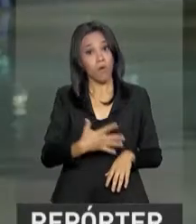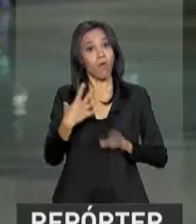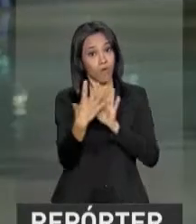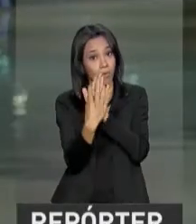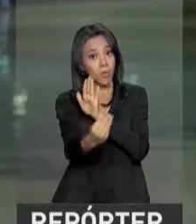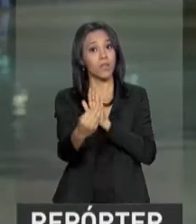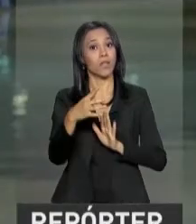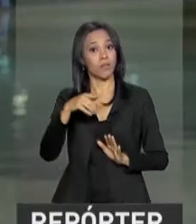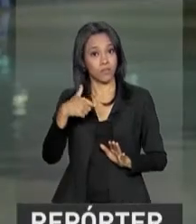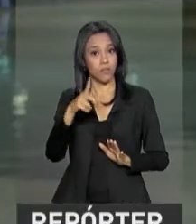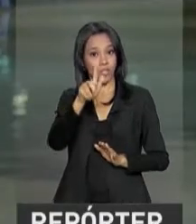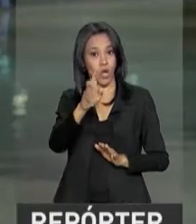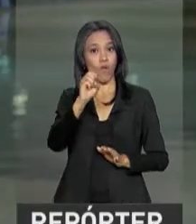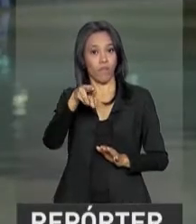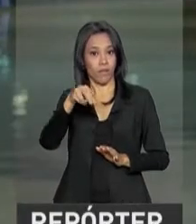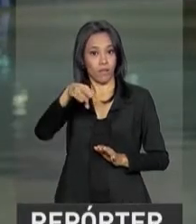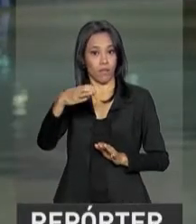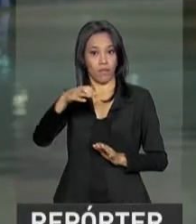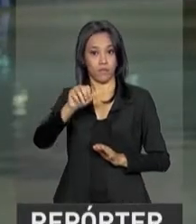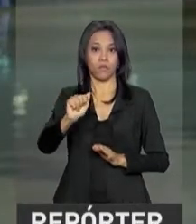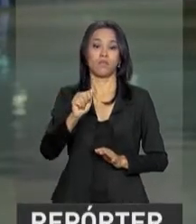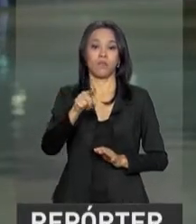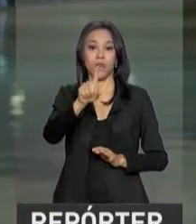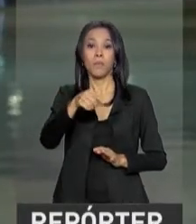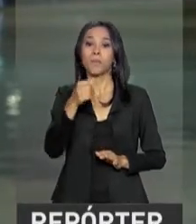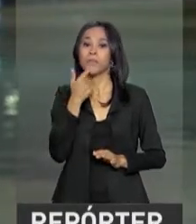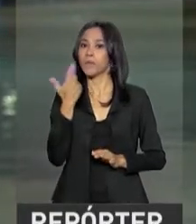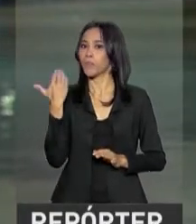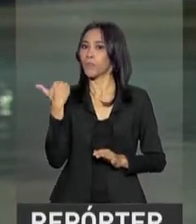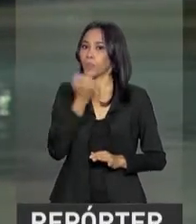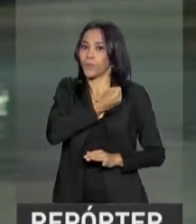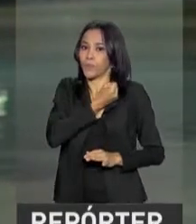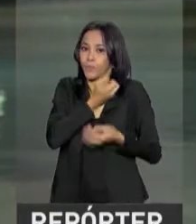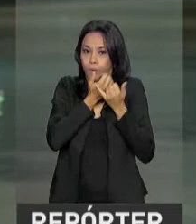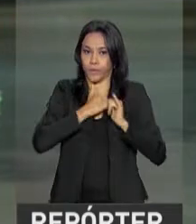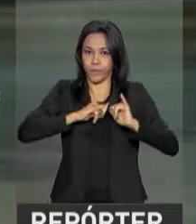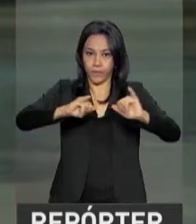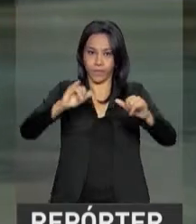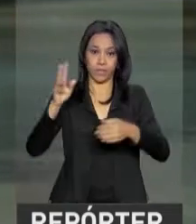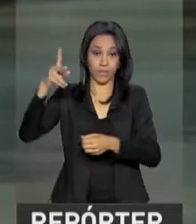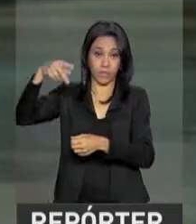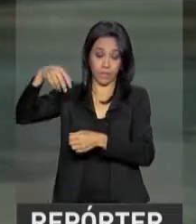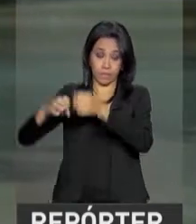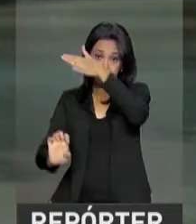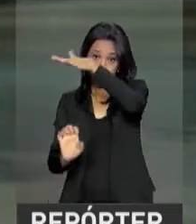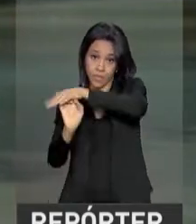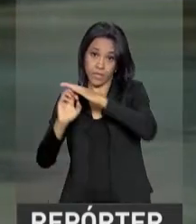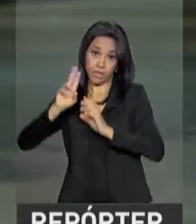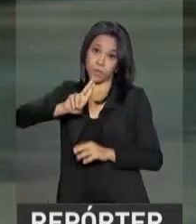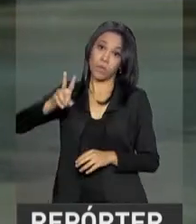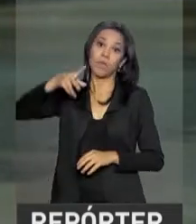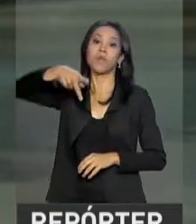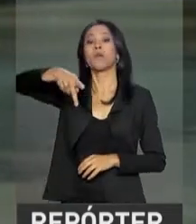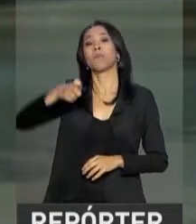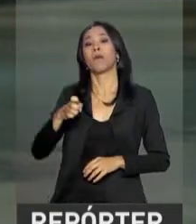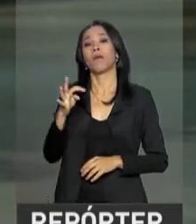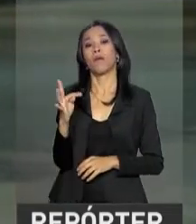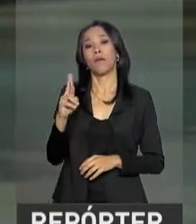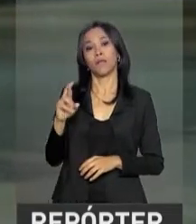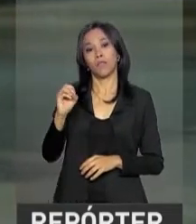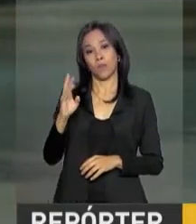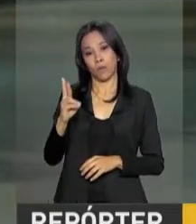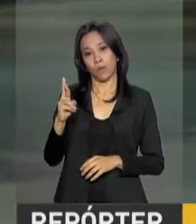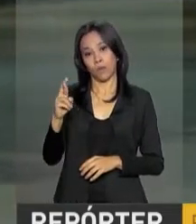prova disso são os recentes números da petrobras após registrar saldo negativo nos últimos anos a estatal